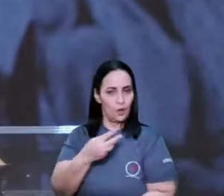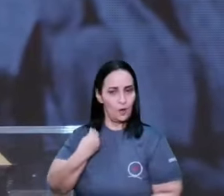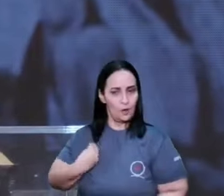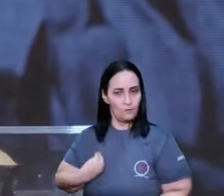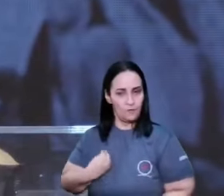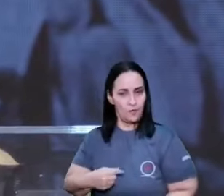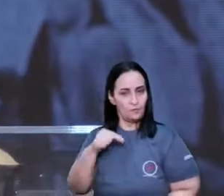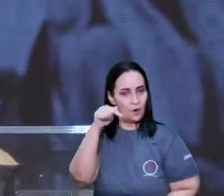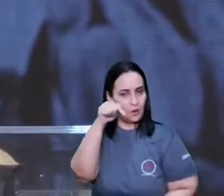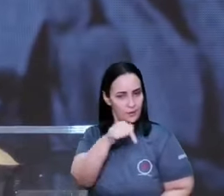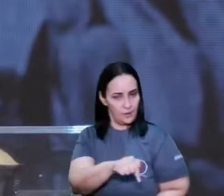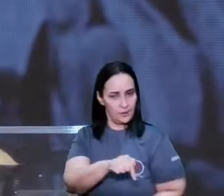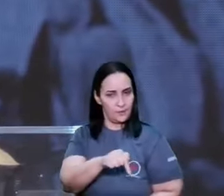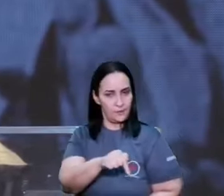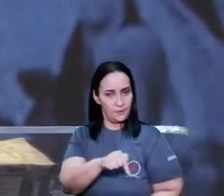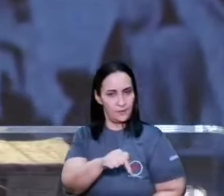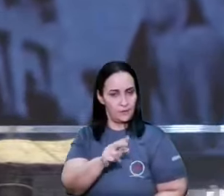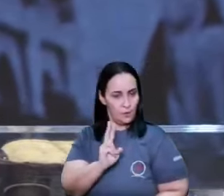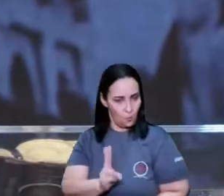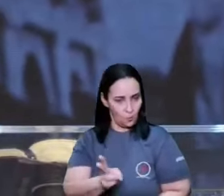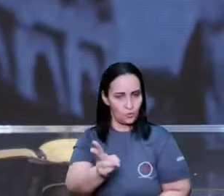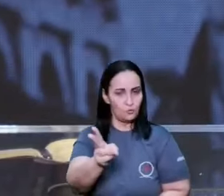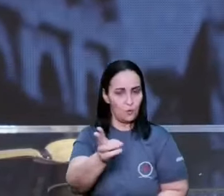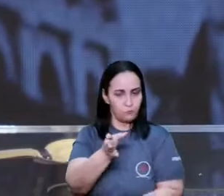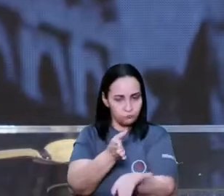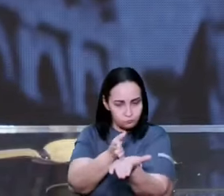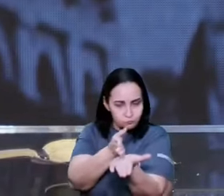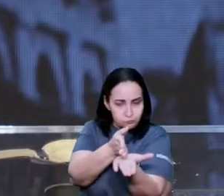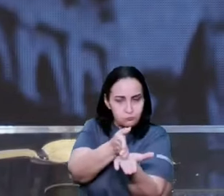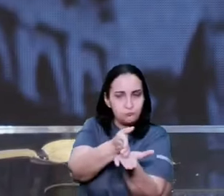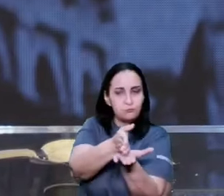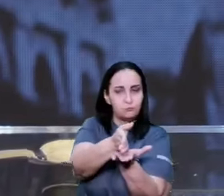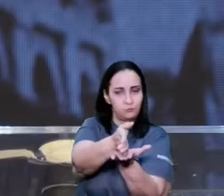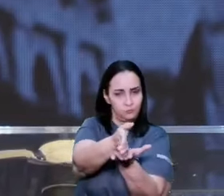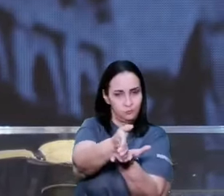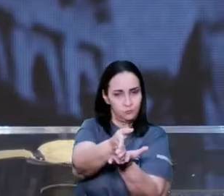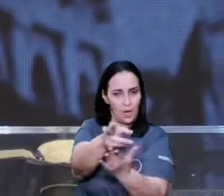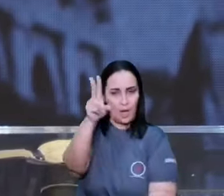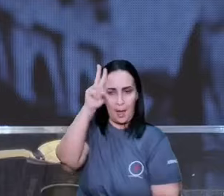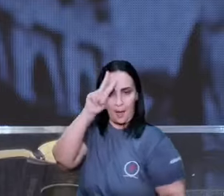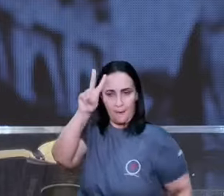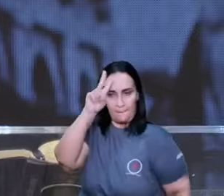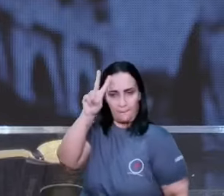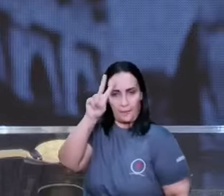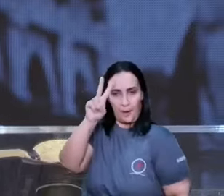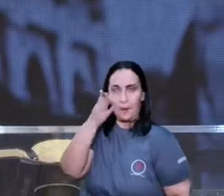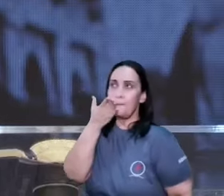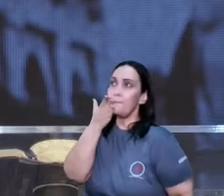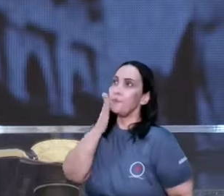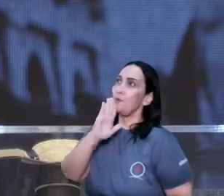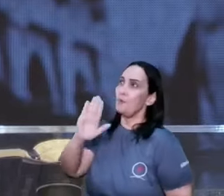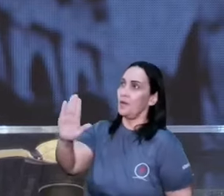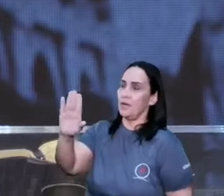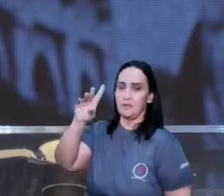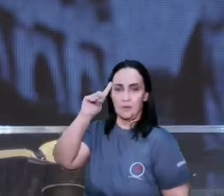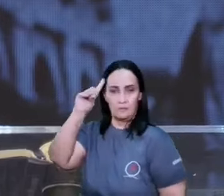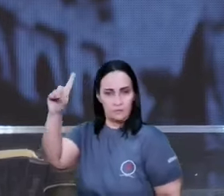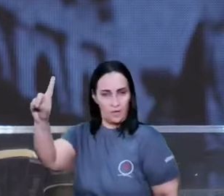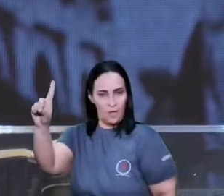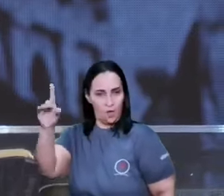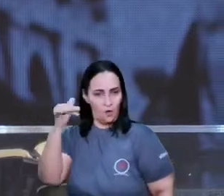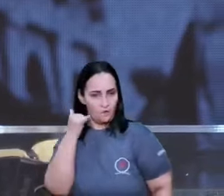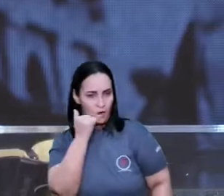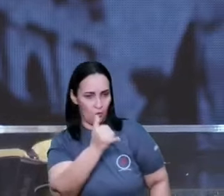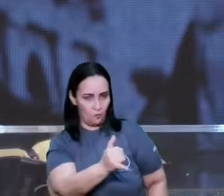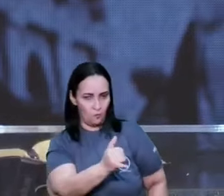que vai fazer você caminhar então traga na sua mente a promessa que ele te fez se ele disse que vai